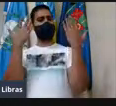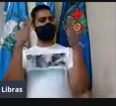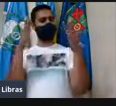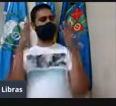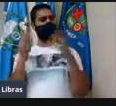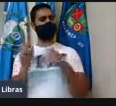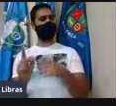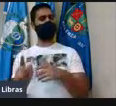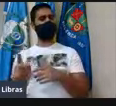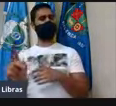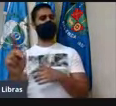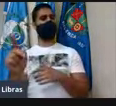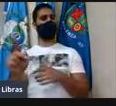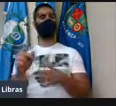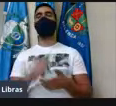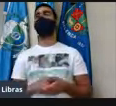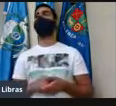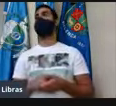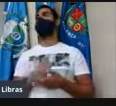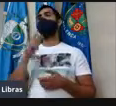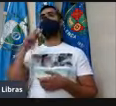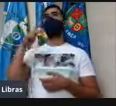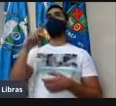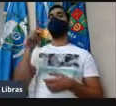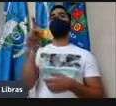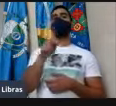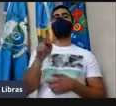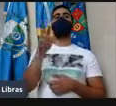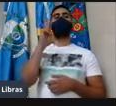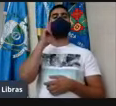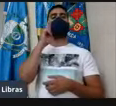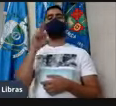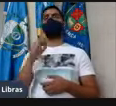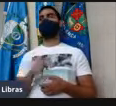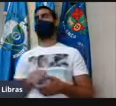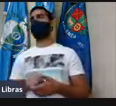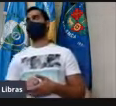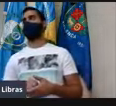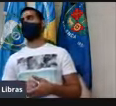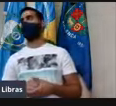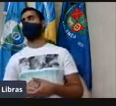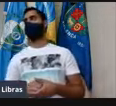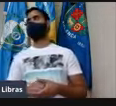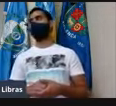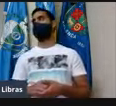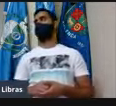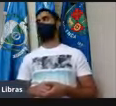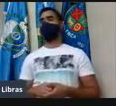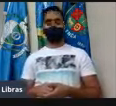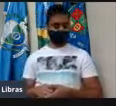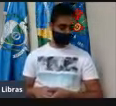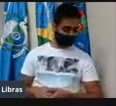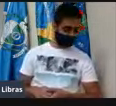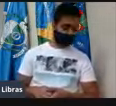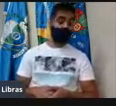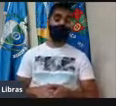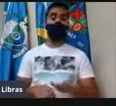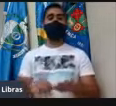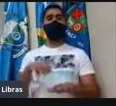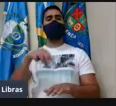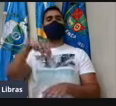duradouros. Sala das Sessões, 14 de outubro, vereador professor Rafael. Presidente, fazer um breve comentário. A Mara